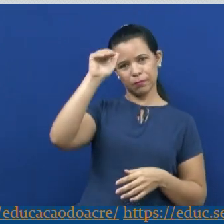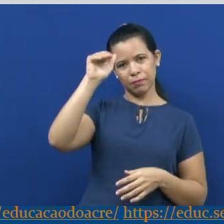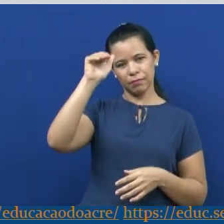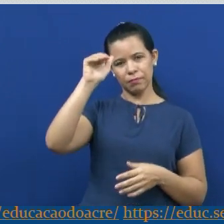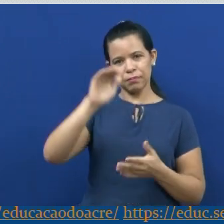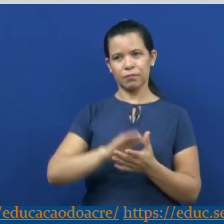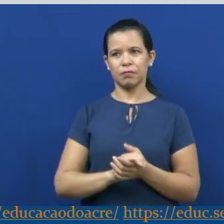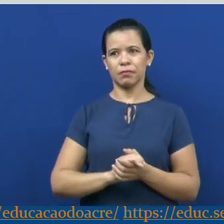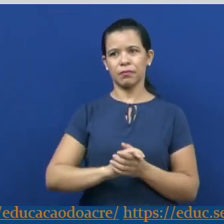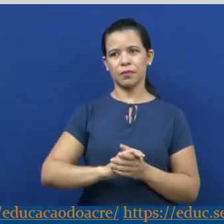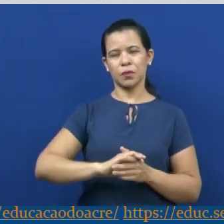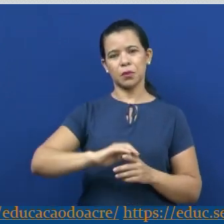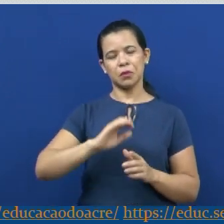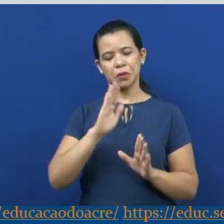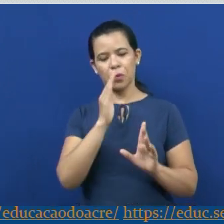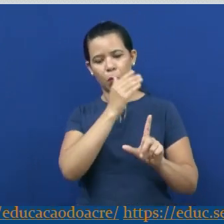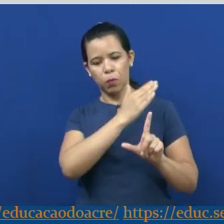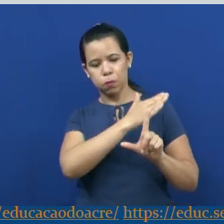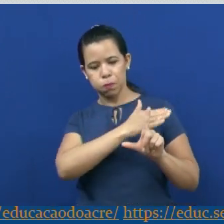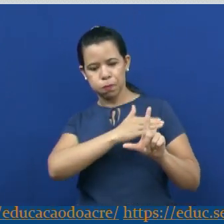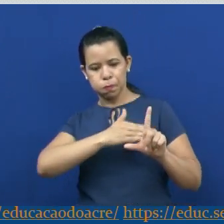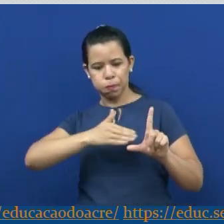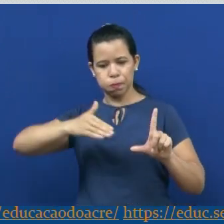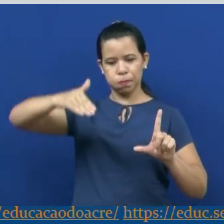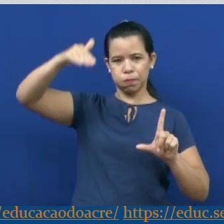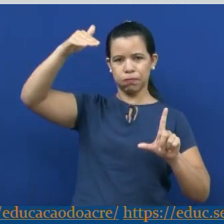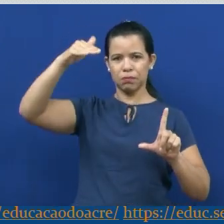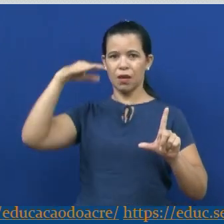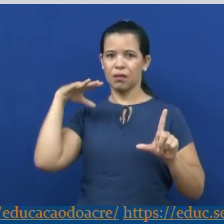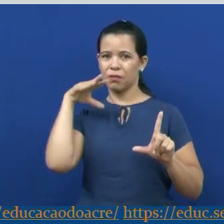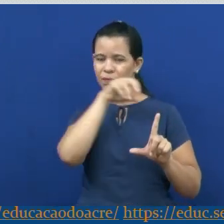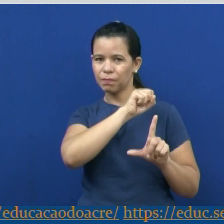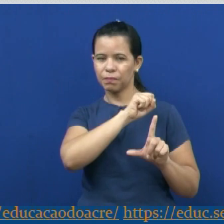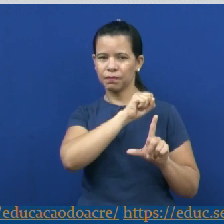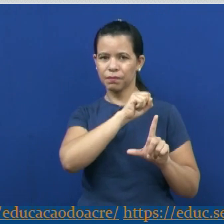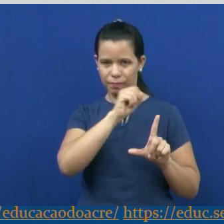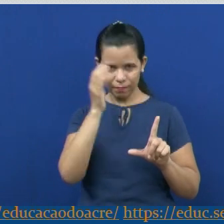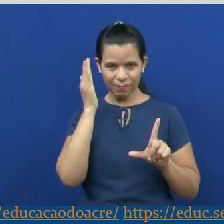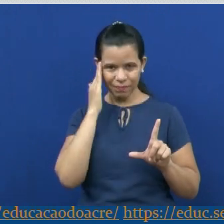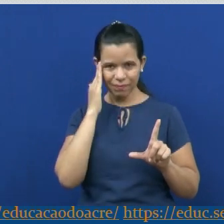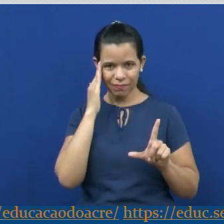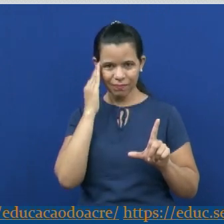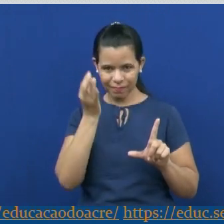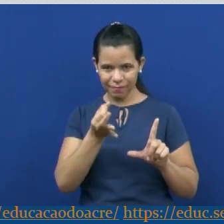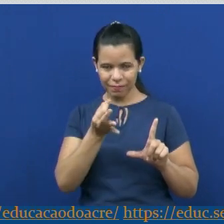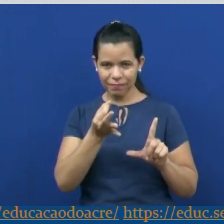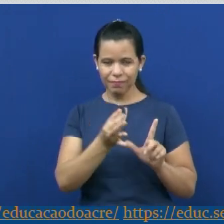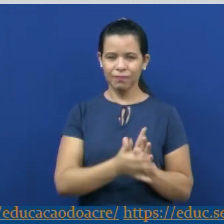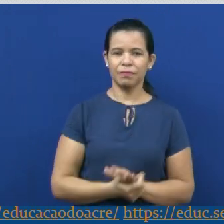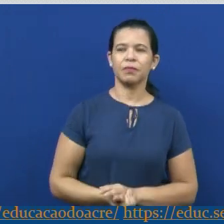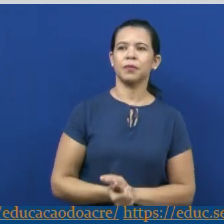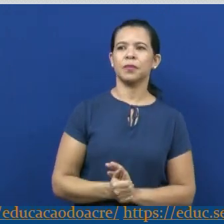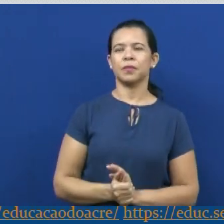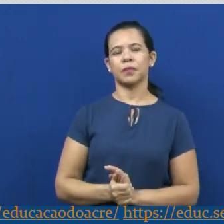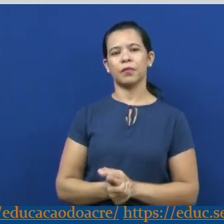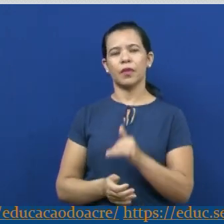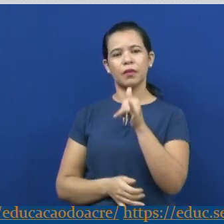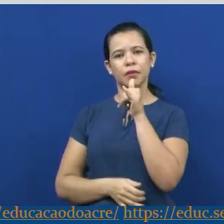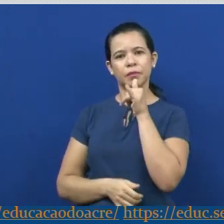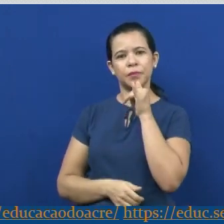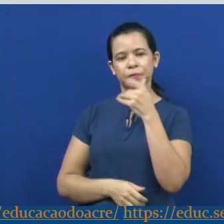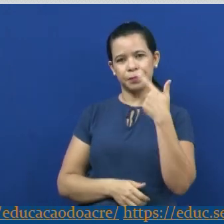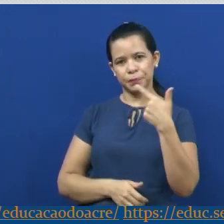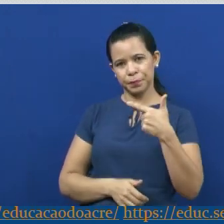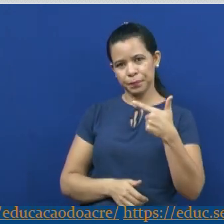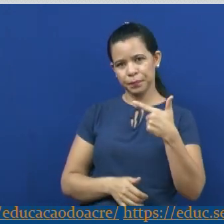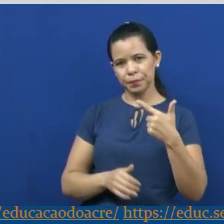ela crescerá rapidamente em uma curva. Tudo certinho? Agora vamos ao outro caso.